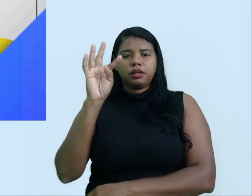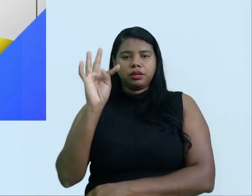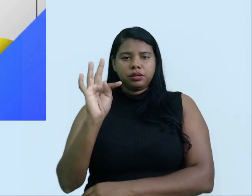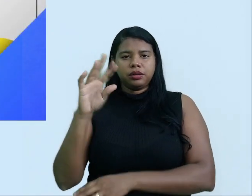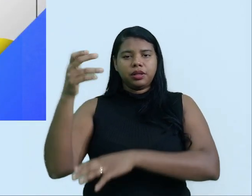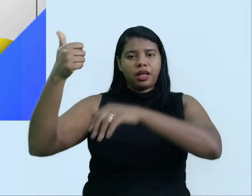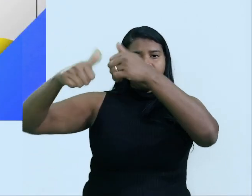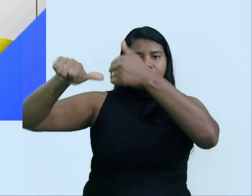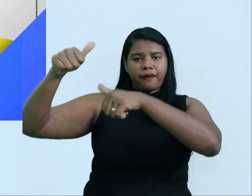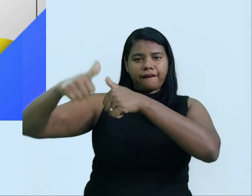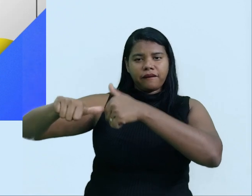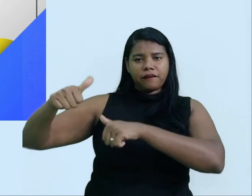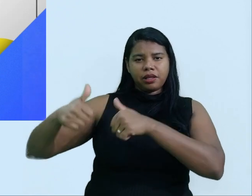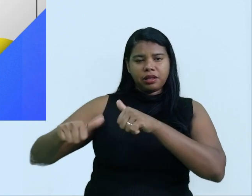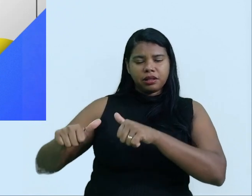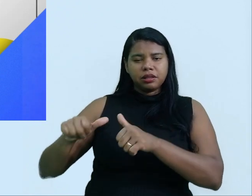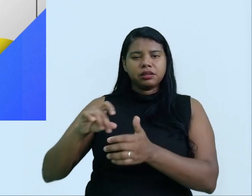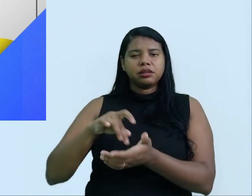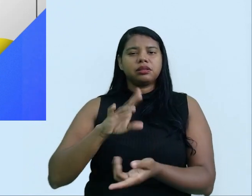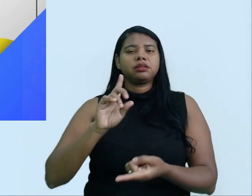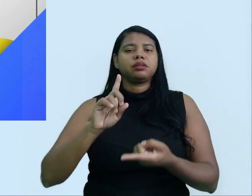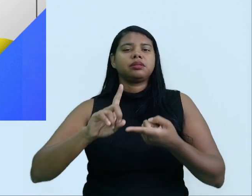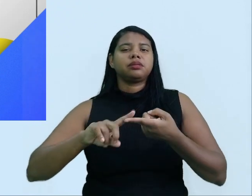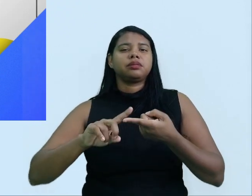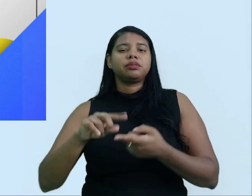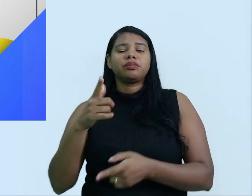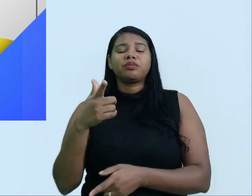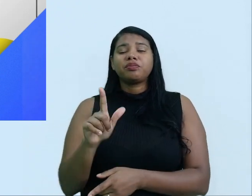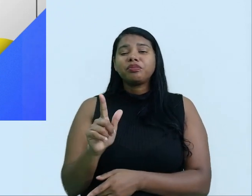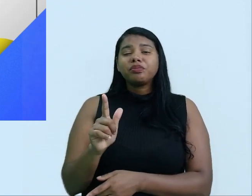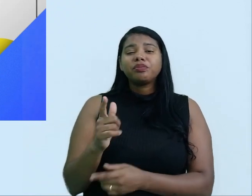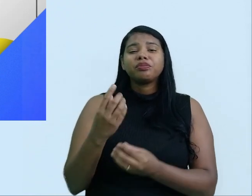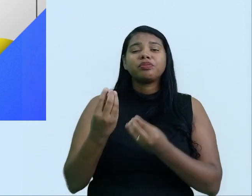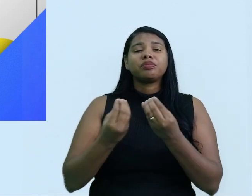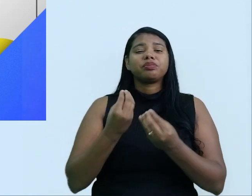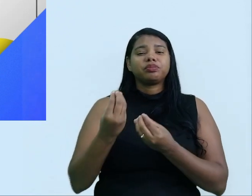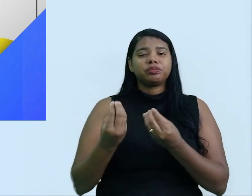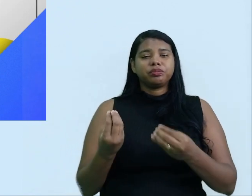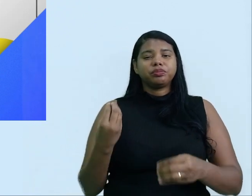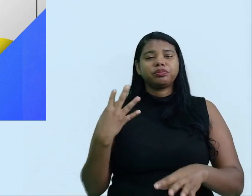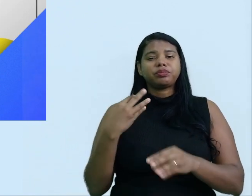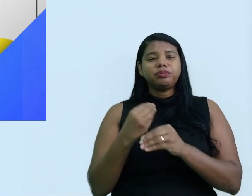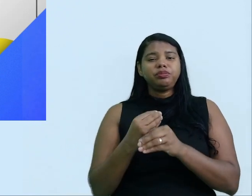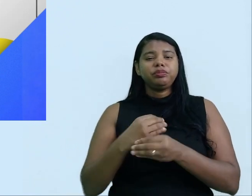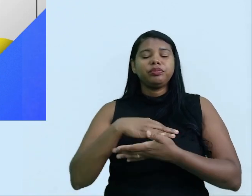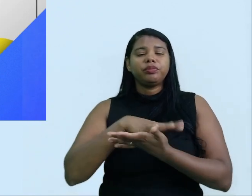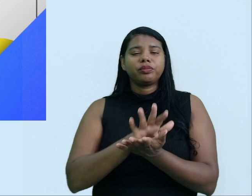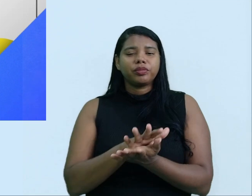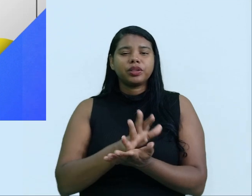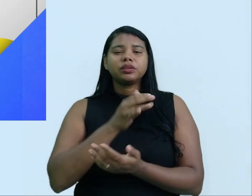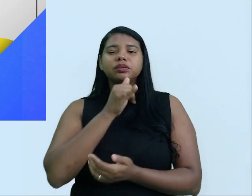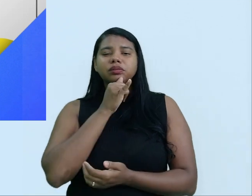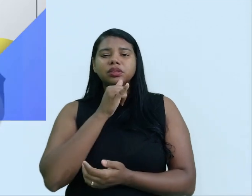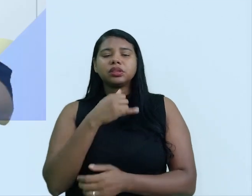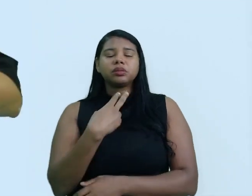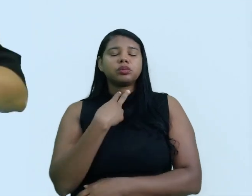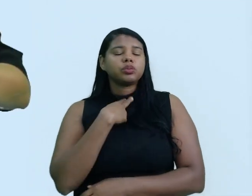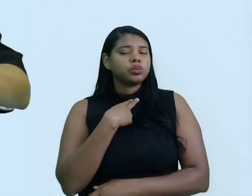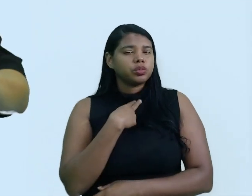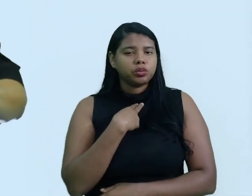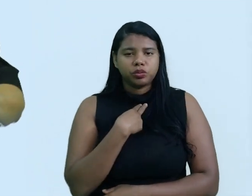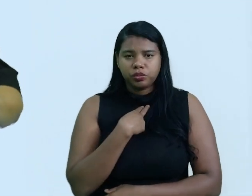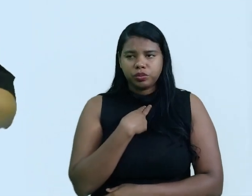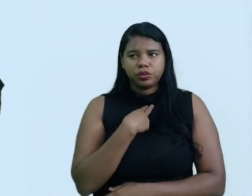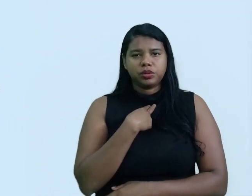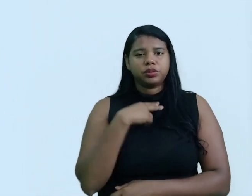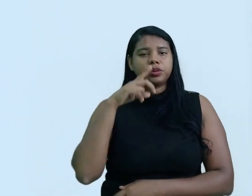a avaliação dos riscos ocupacionais que não puderem ser completamente eliminados. Então, se eu não puder eliminar